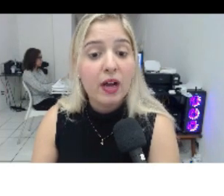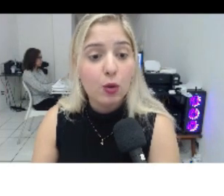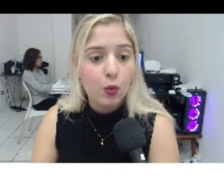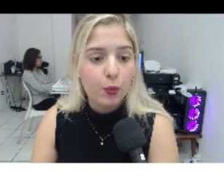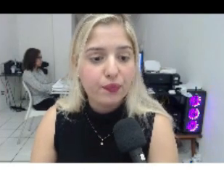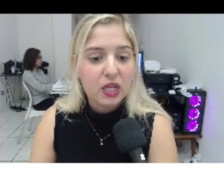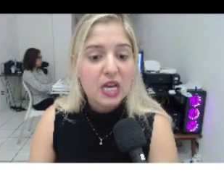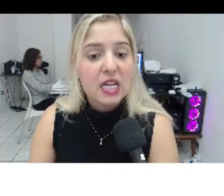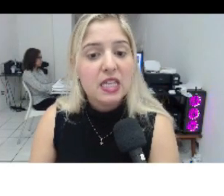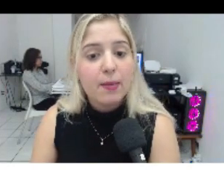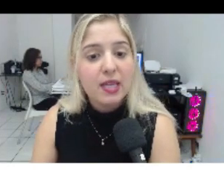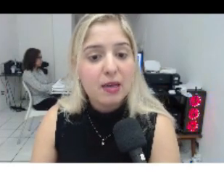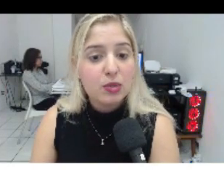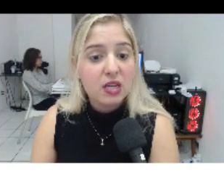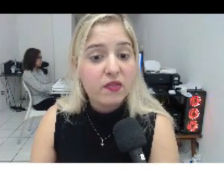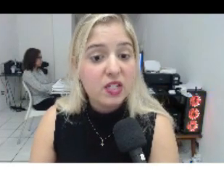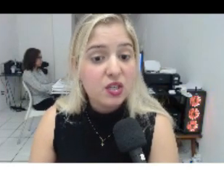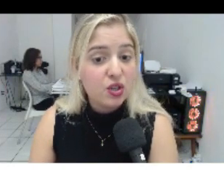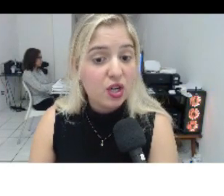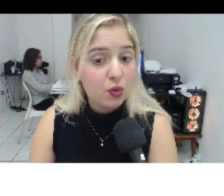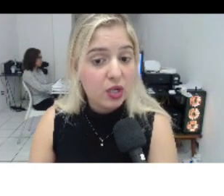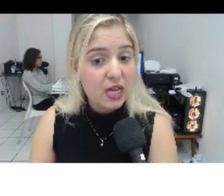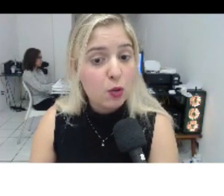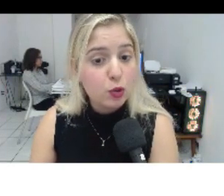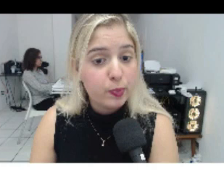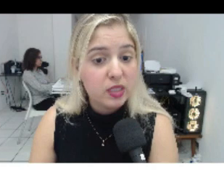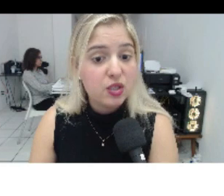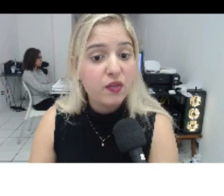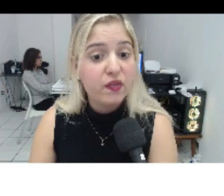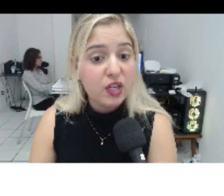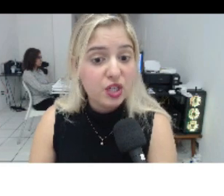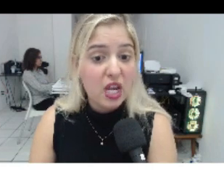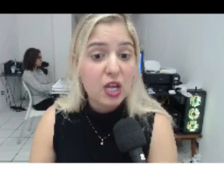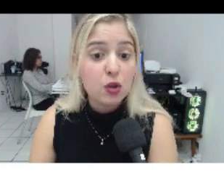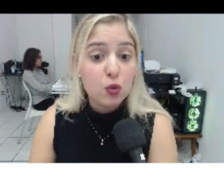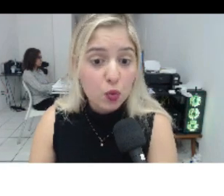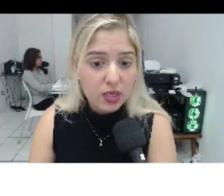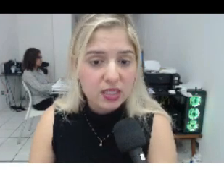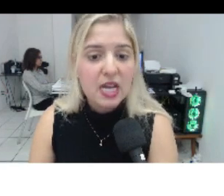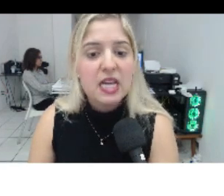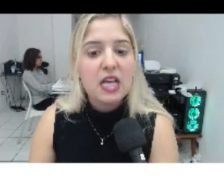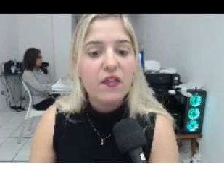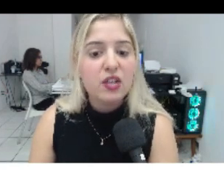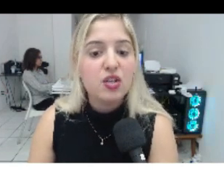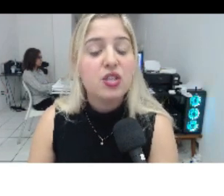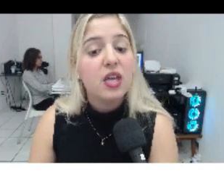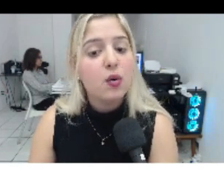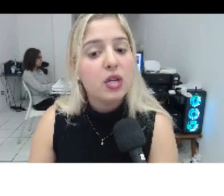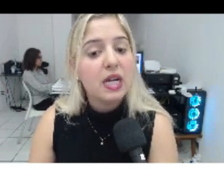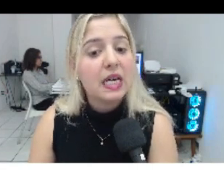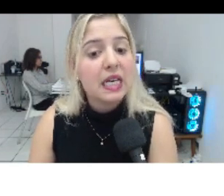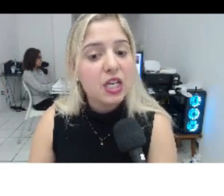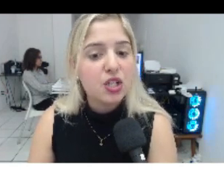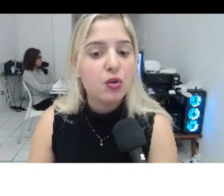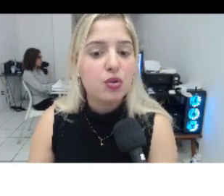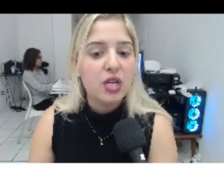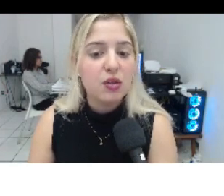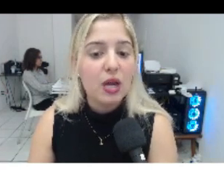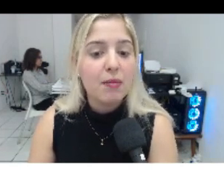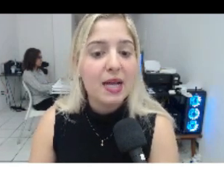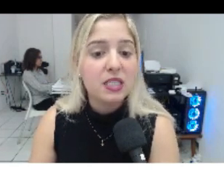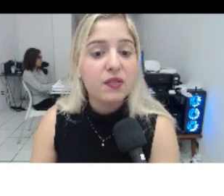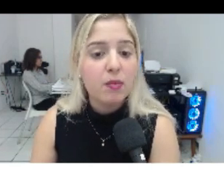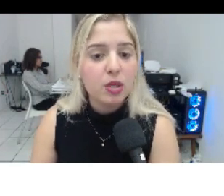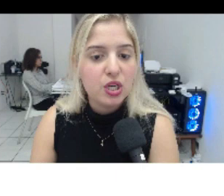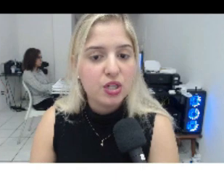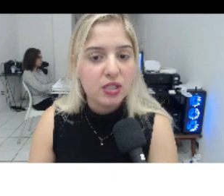metade do valor. E também temos que vice-diretora na USP se divide em duas e defende teoria crítica do direito